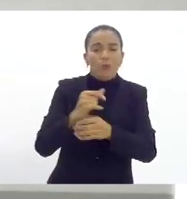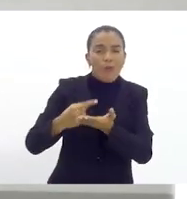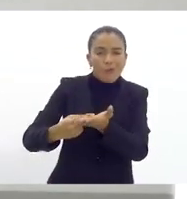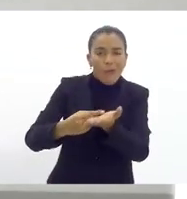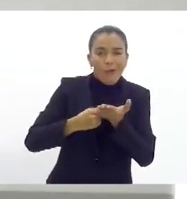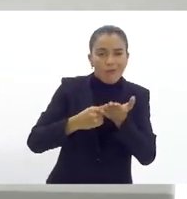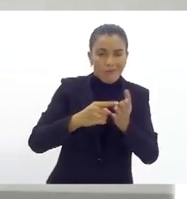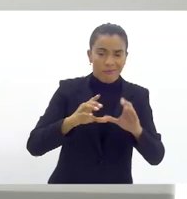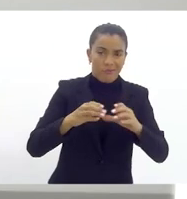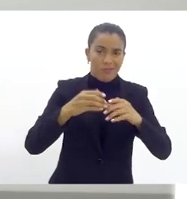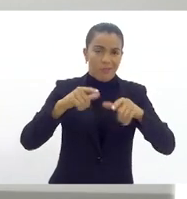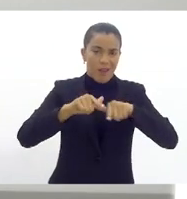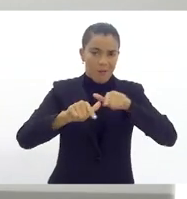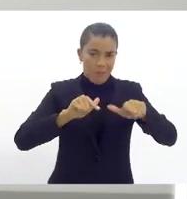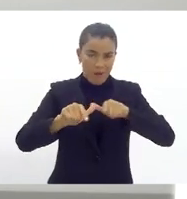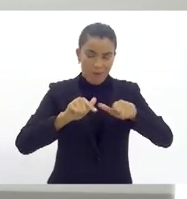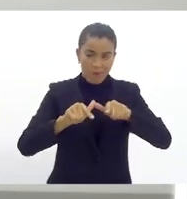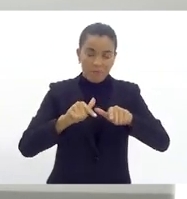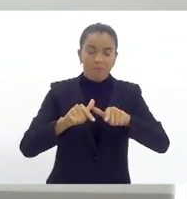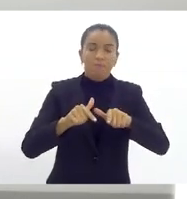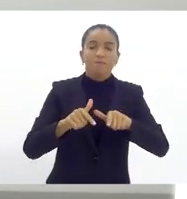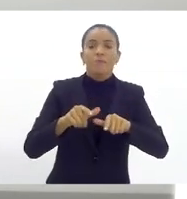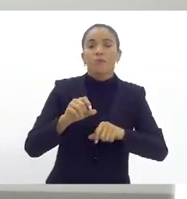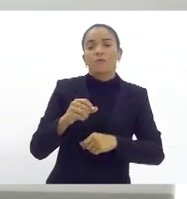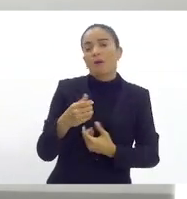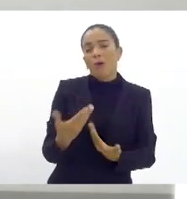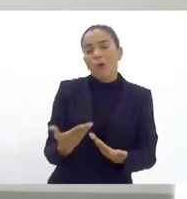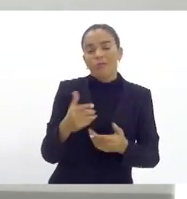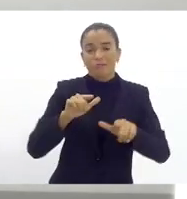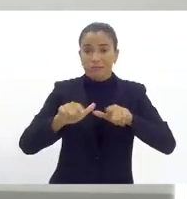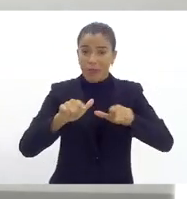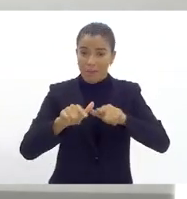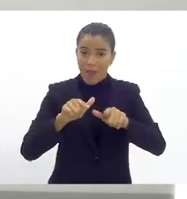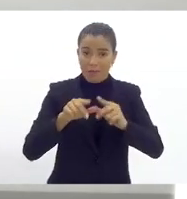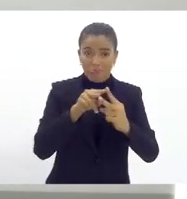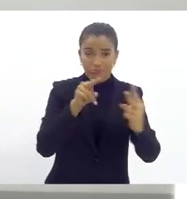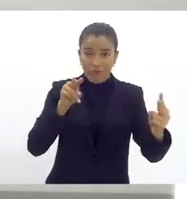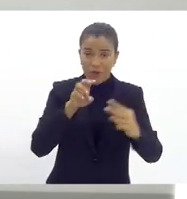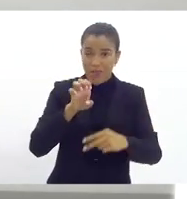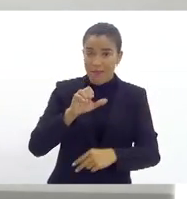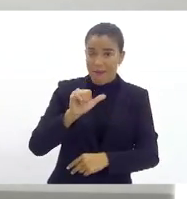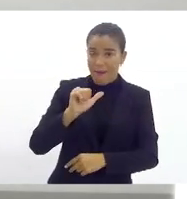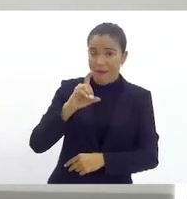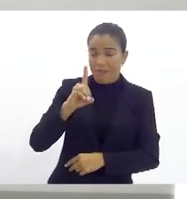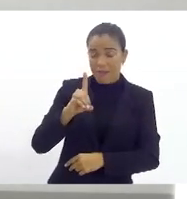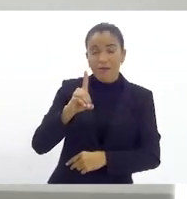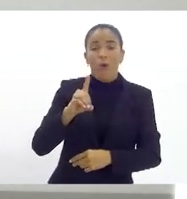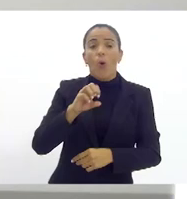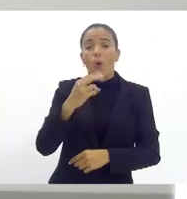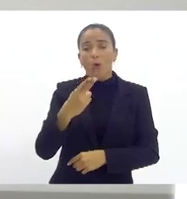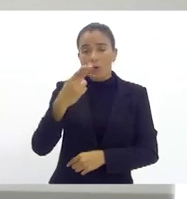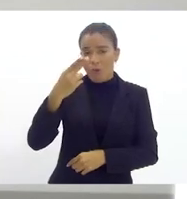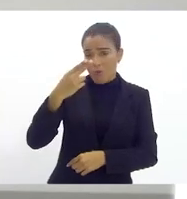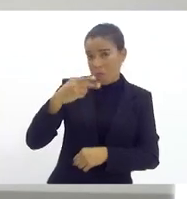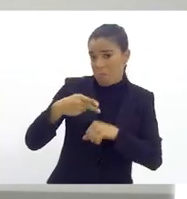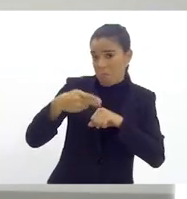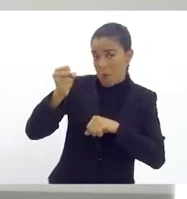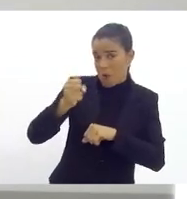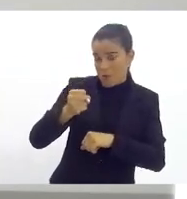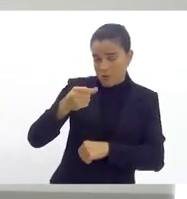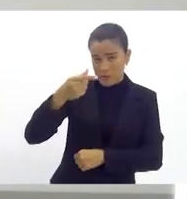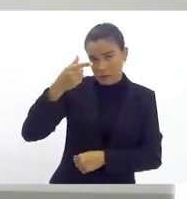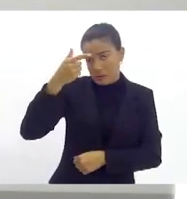alguma diretrizes para tratar tanto do trabalho EAD como do de pode graduação como também